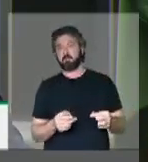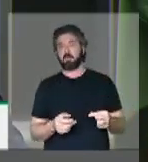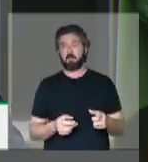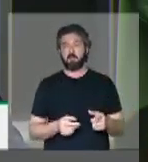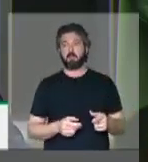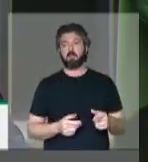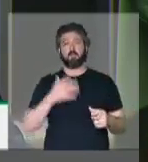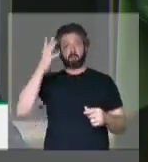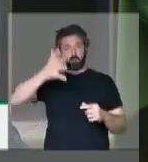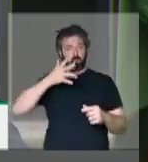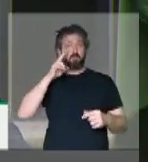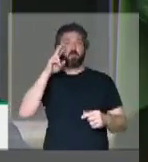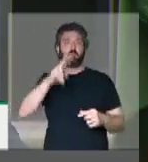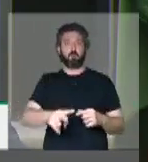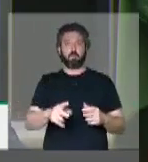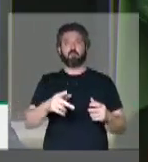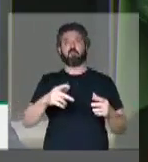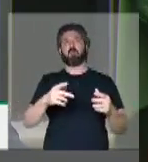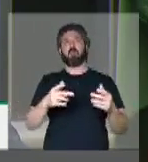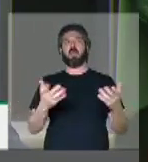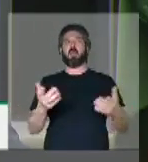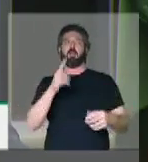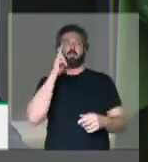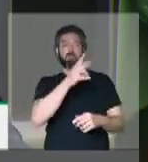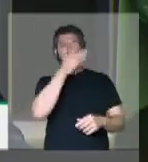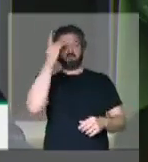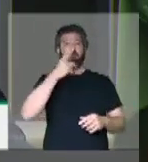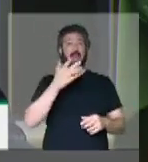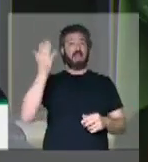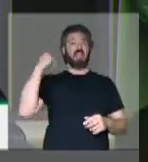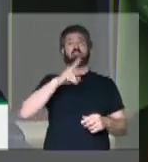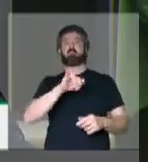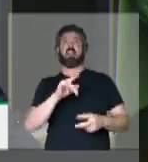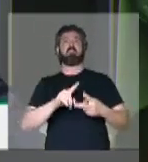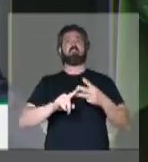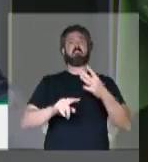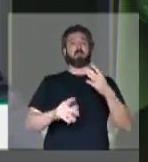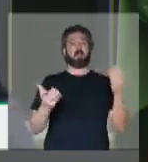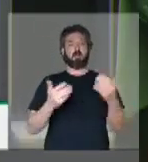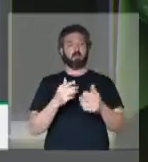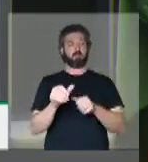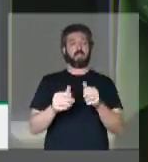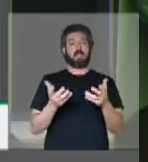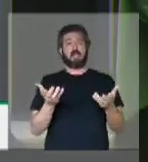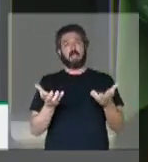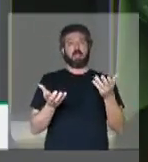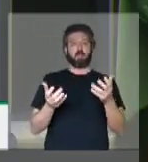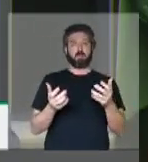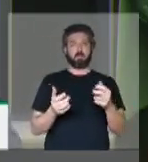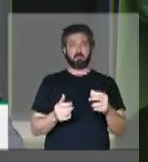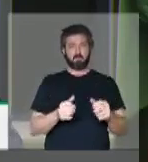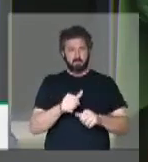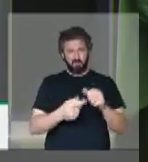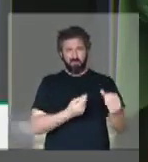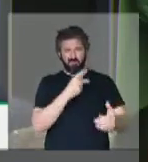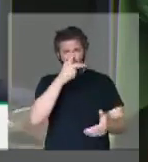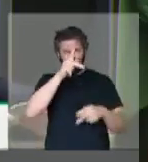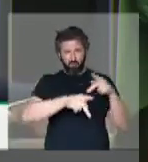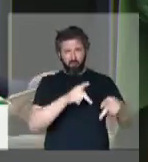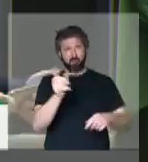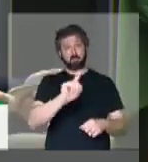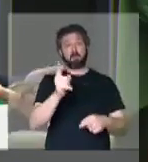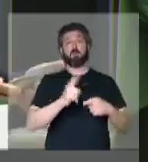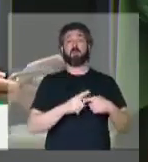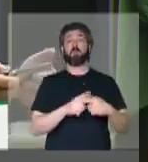já se vê o discurso alterado, mudado, ela não ia mudar a vida das pessoas, primeiro, porque